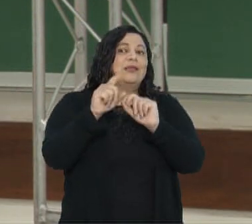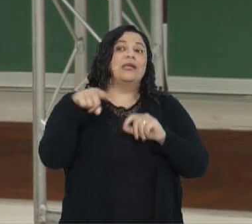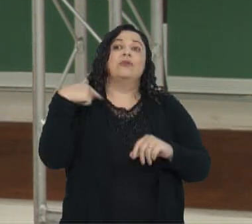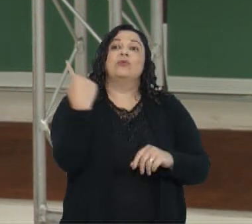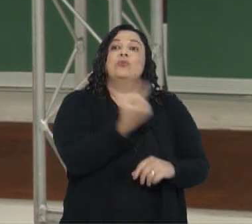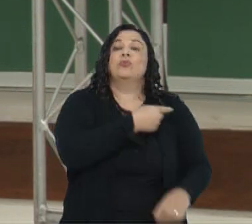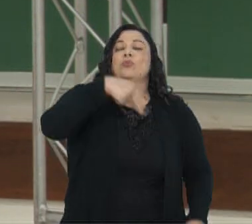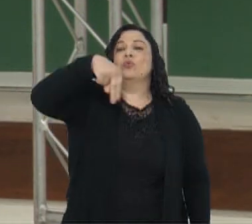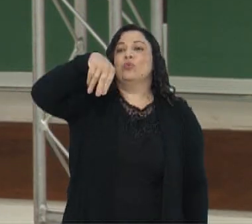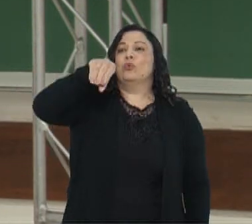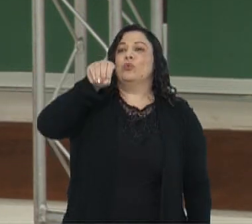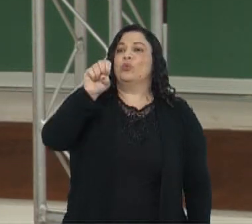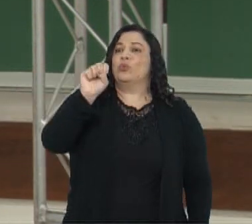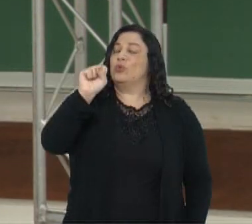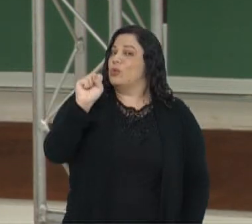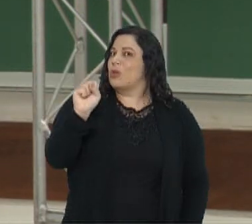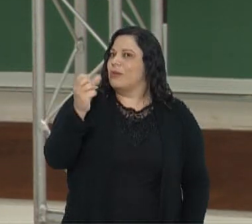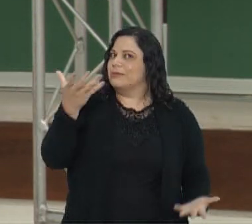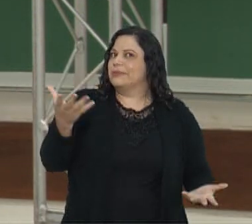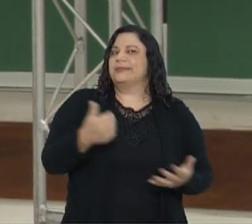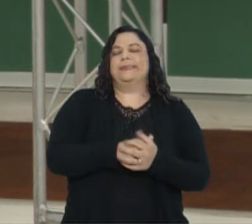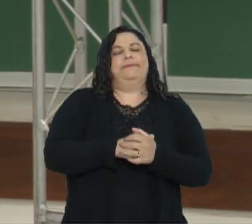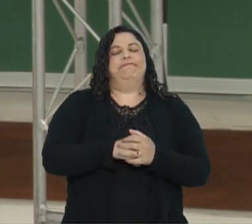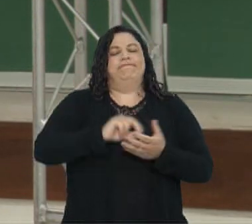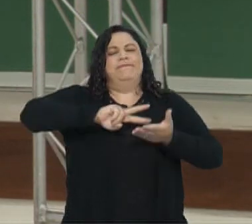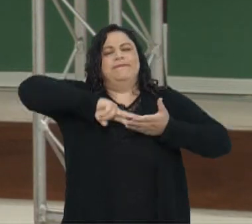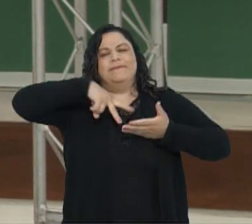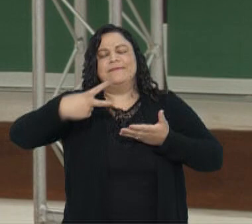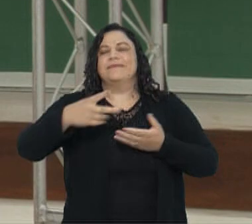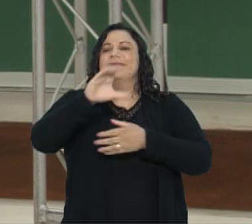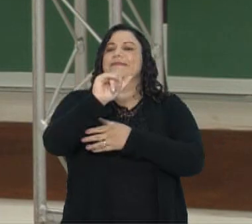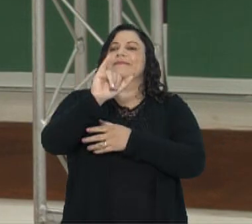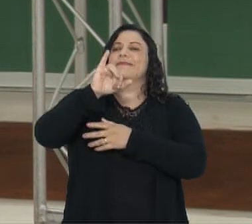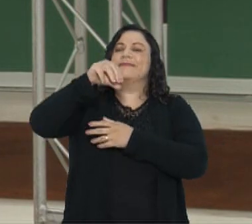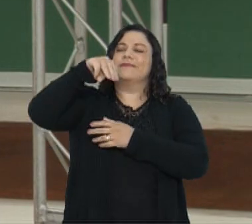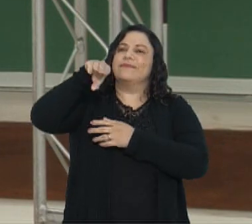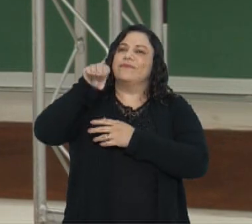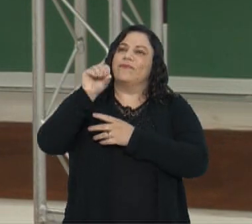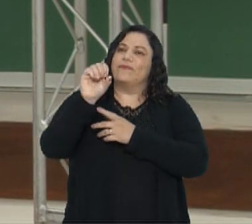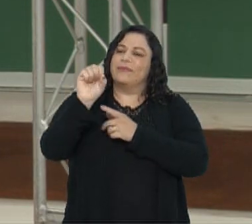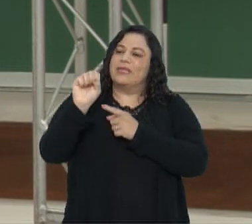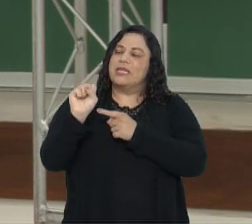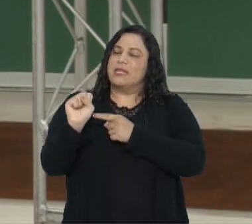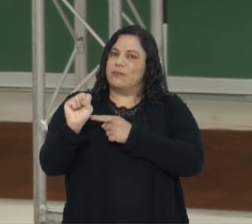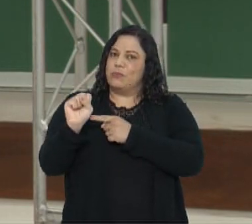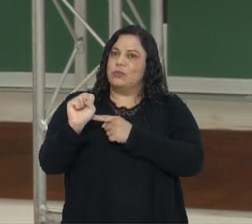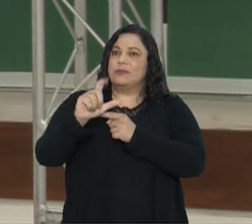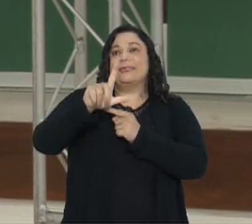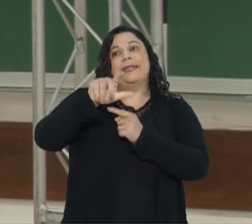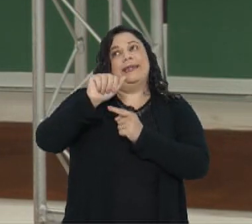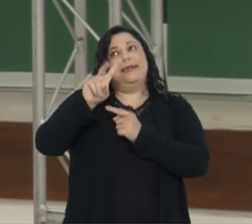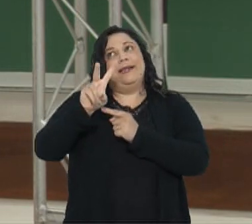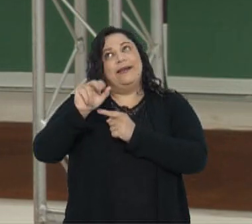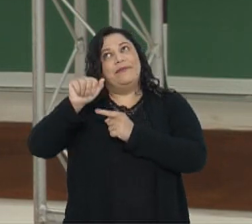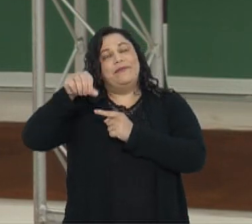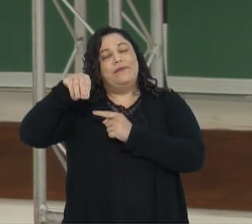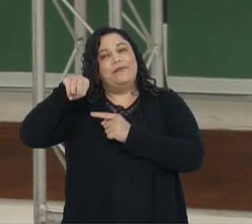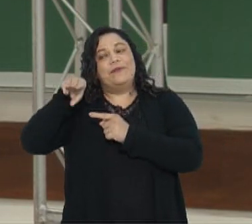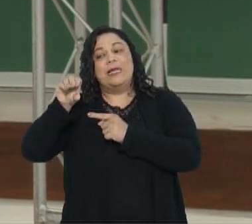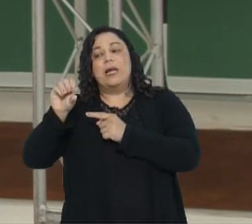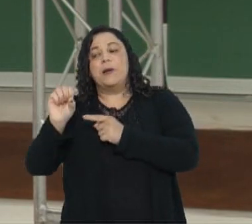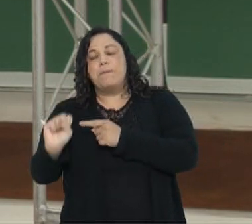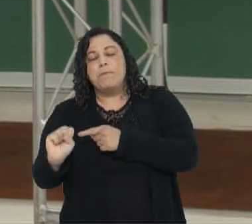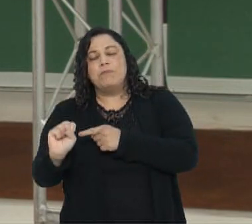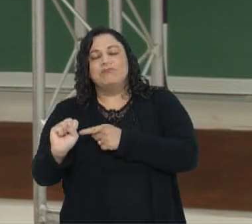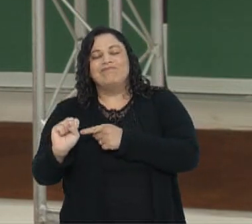caímos, lavamos, estudamos, essa desinência, o finalzinho ali do meu radical, eu consigo detectar